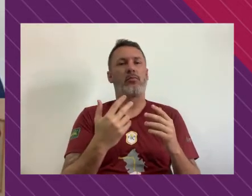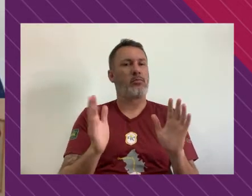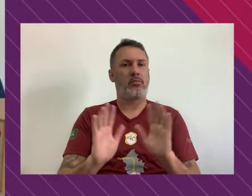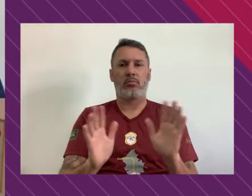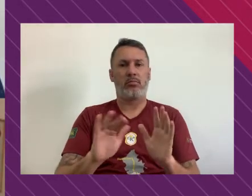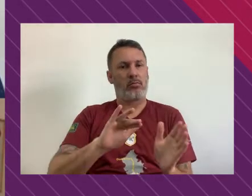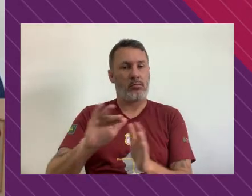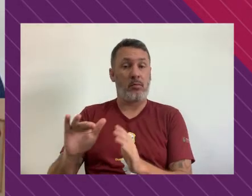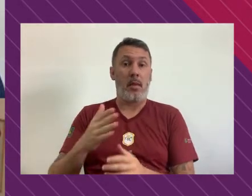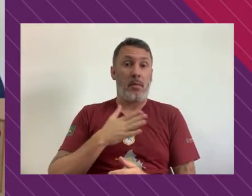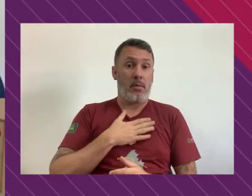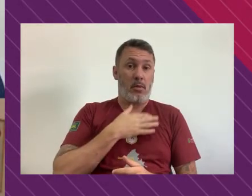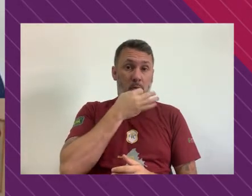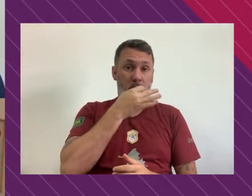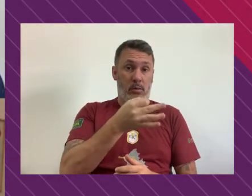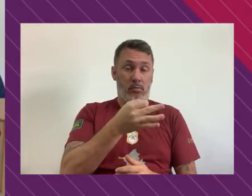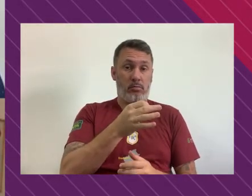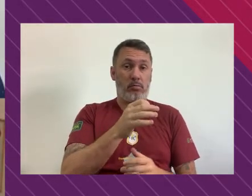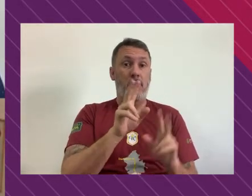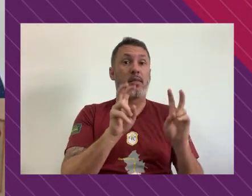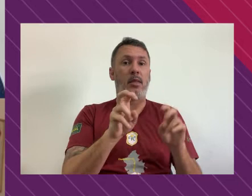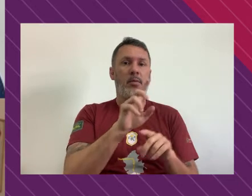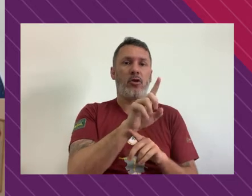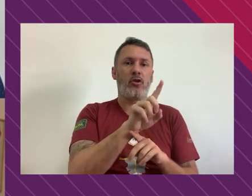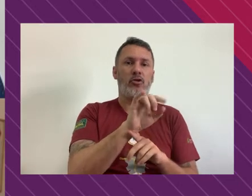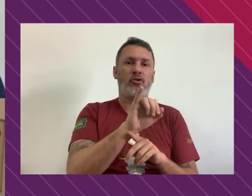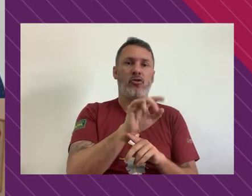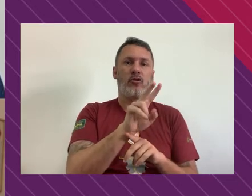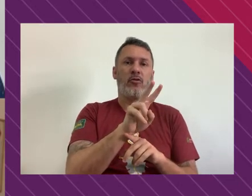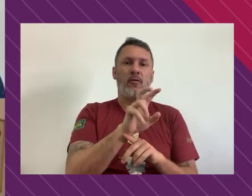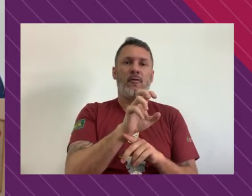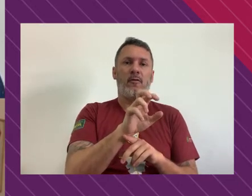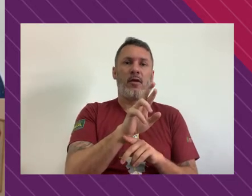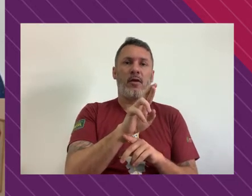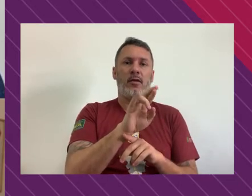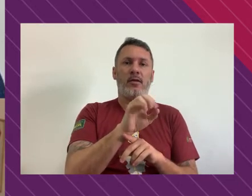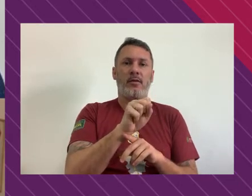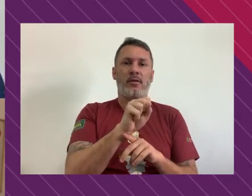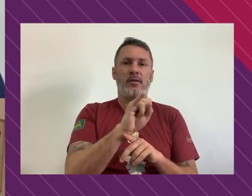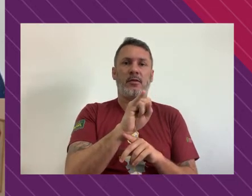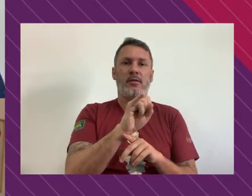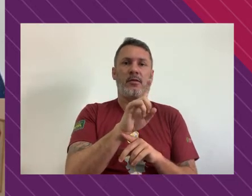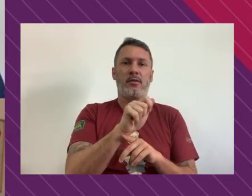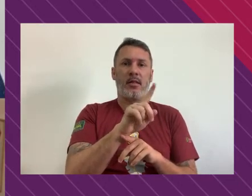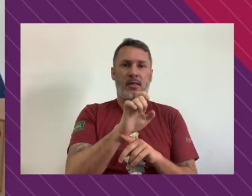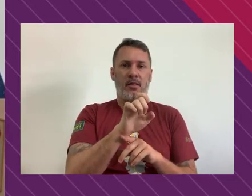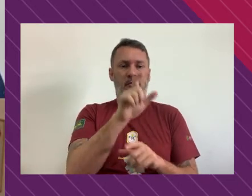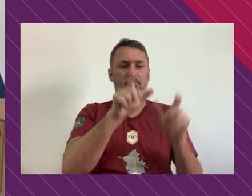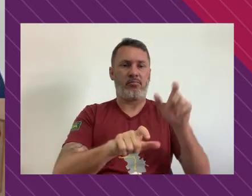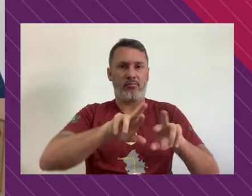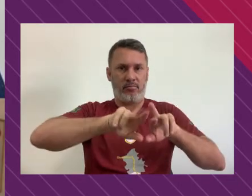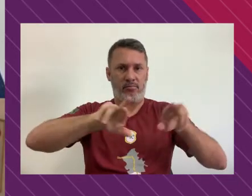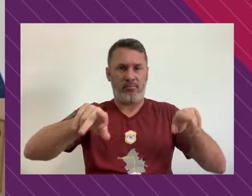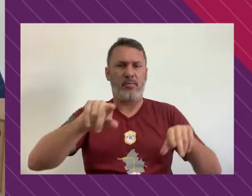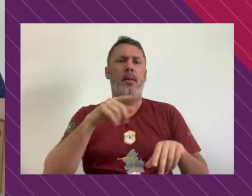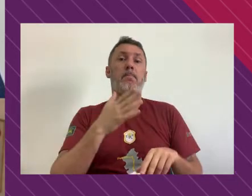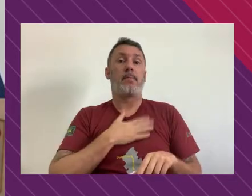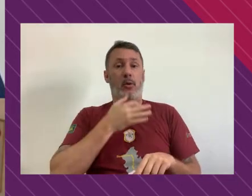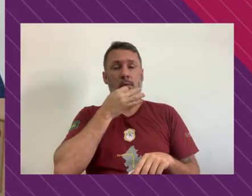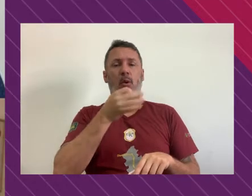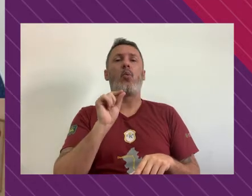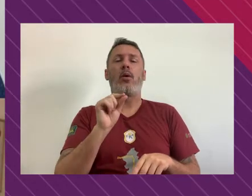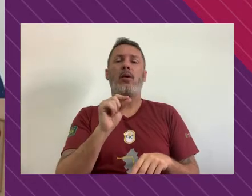na minha concepção, é pensar no conjunto de características que nos torna únicos. Falar sobre